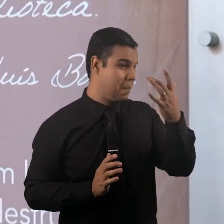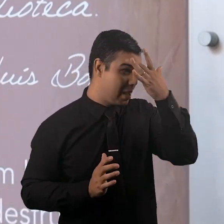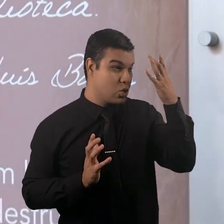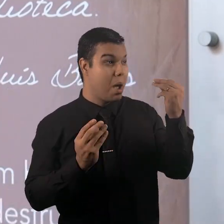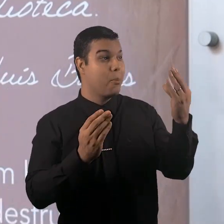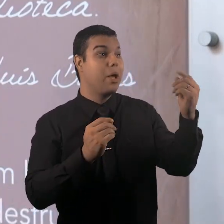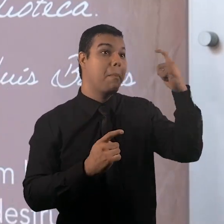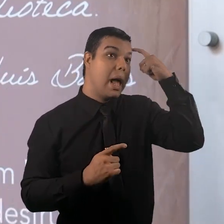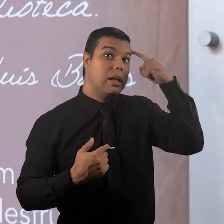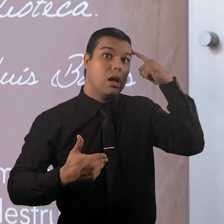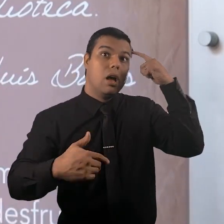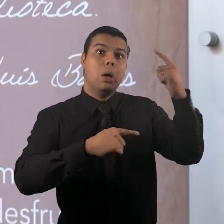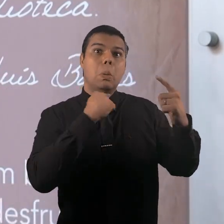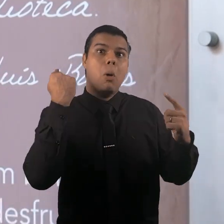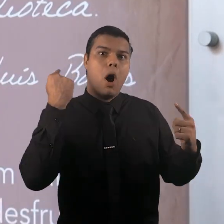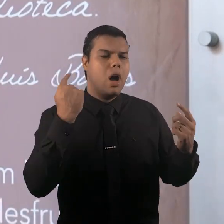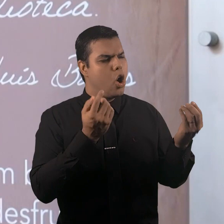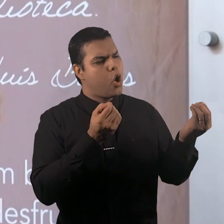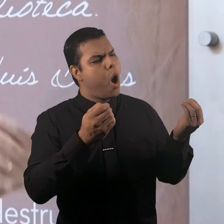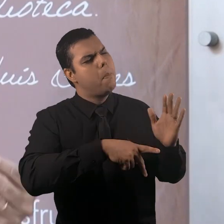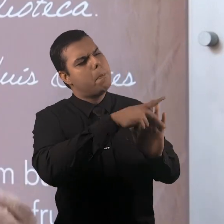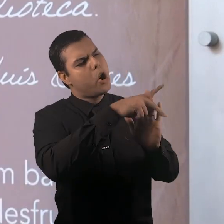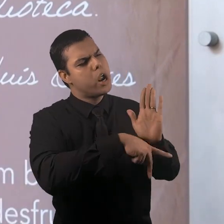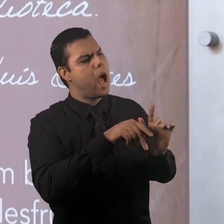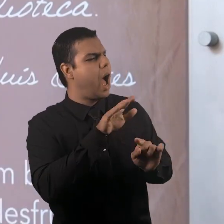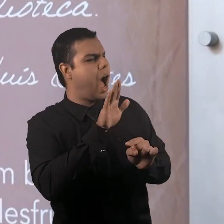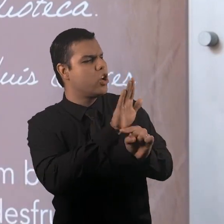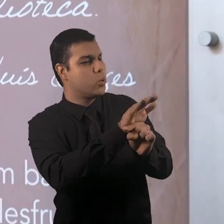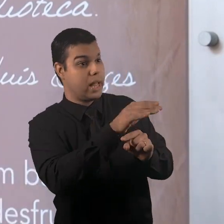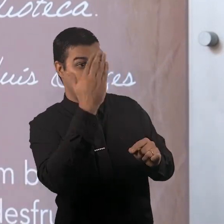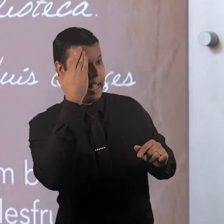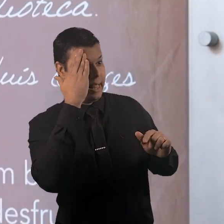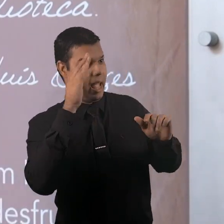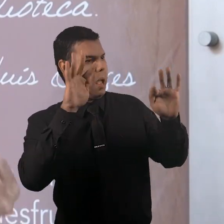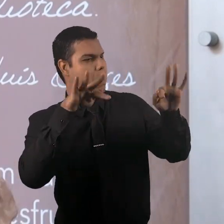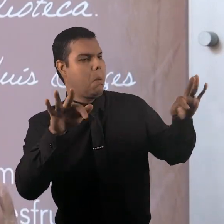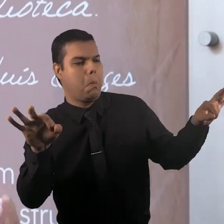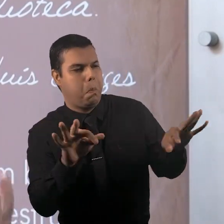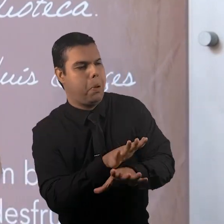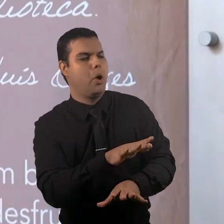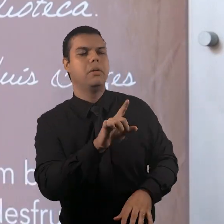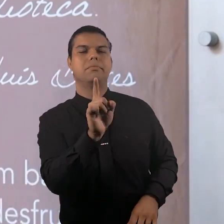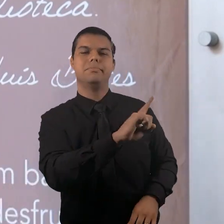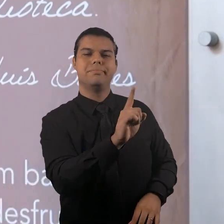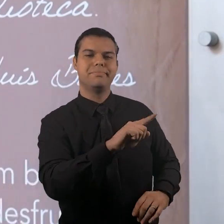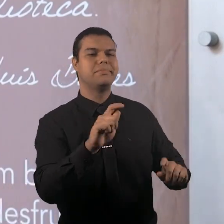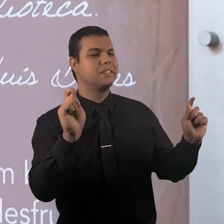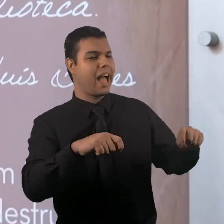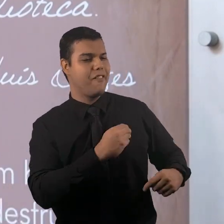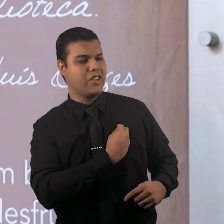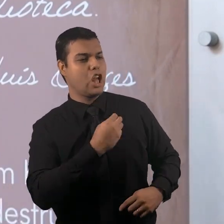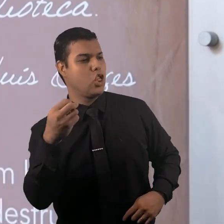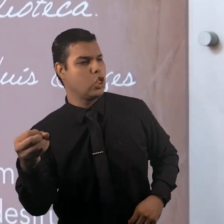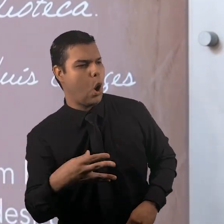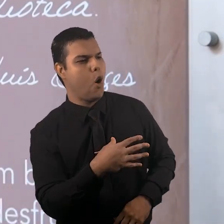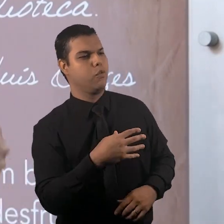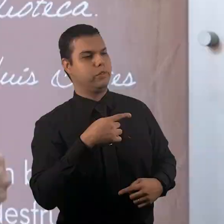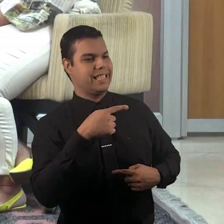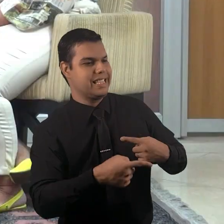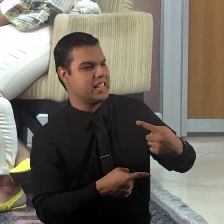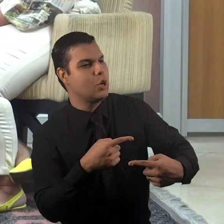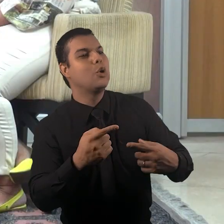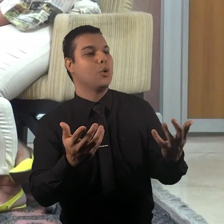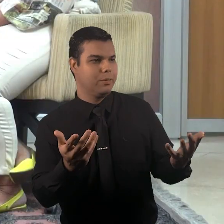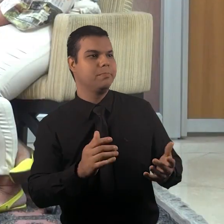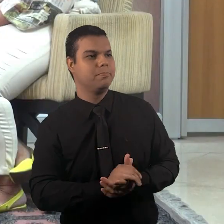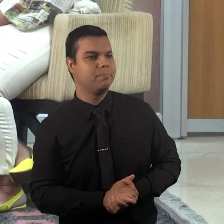né? Como esse projeto vai auxiliar essas pessoas para que elas entendam que não é o fim, que pode ser o começo de uma nova vida, um novo